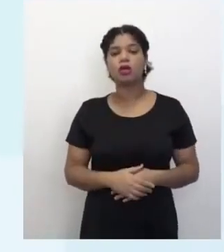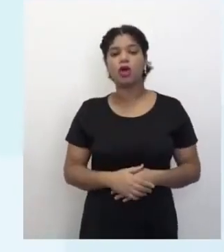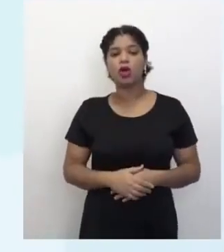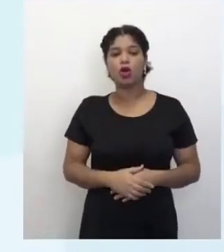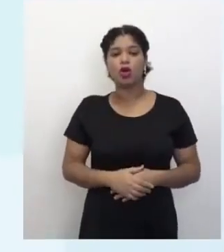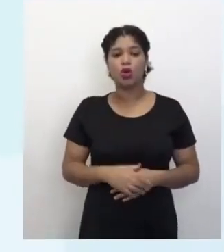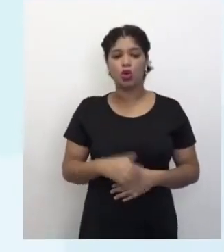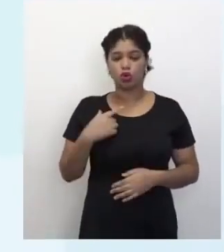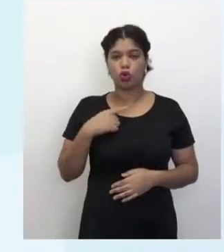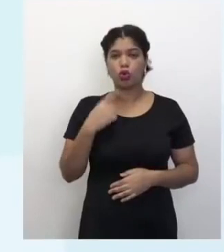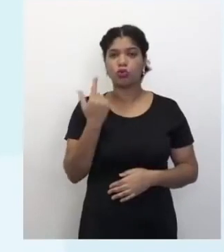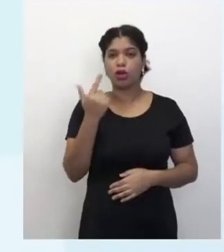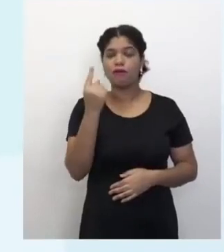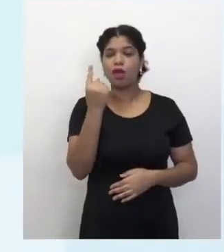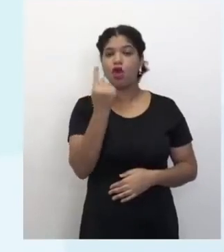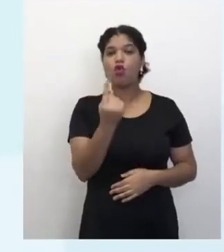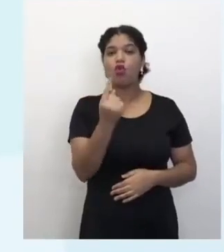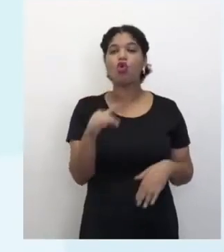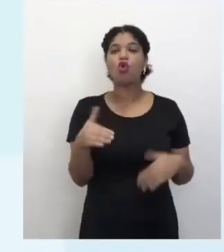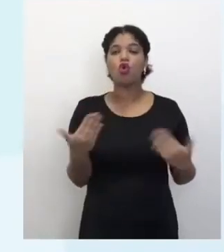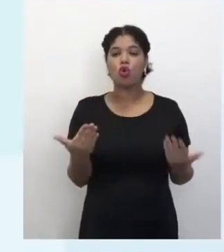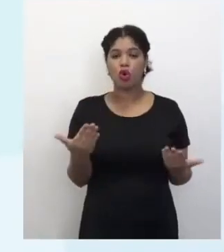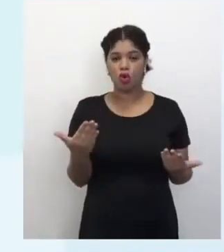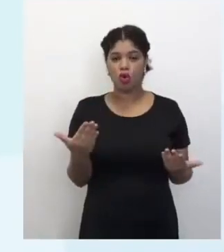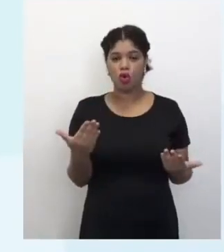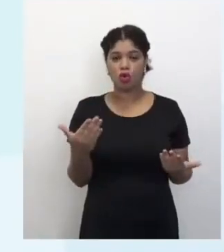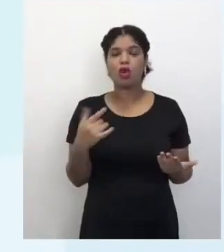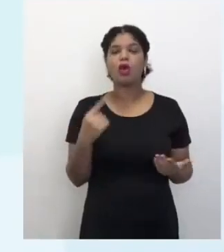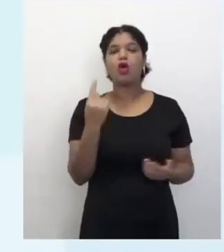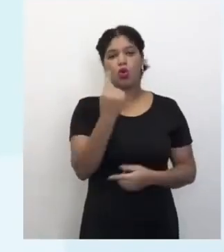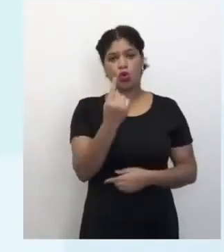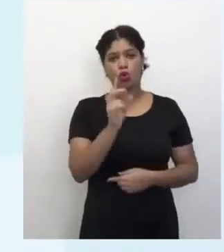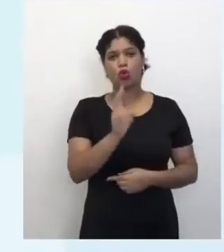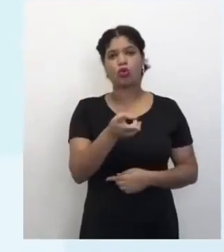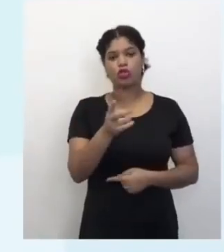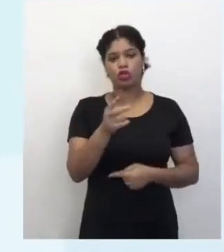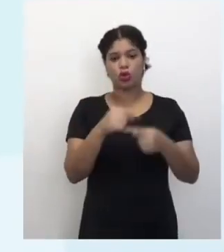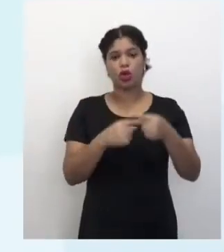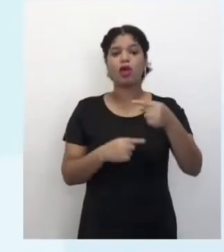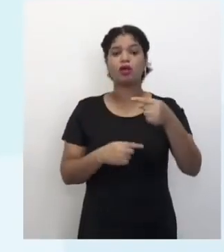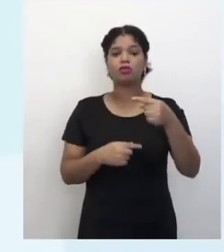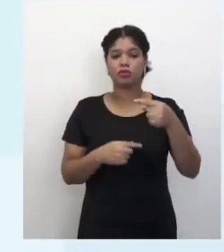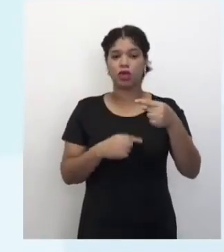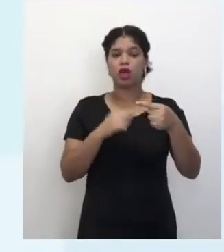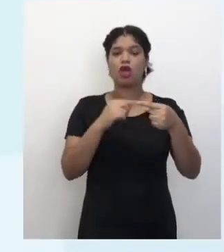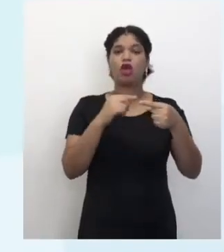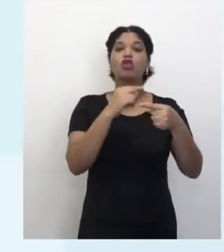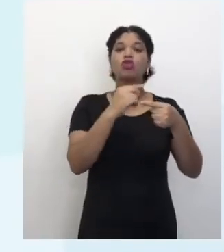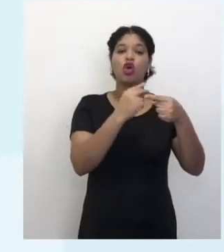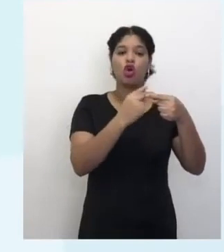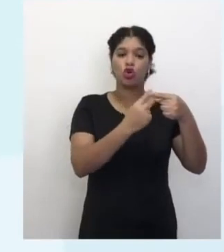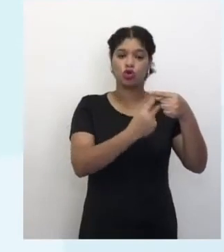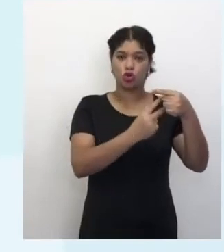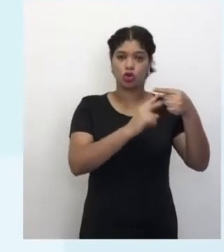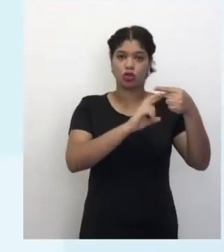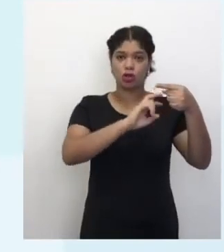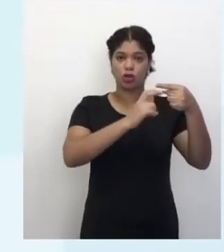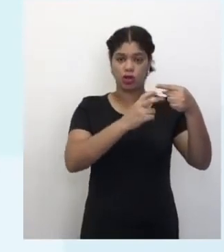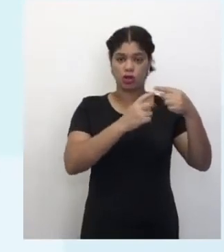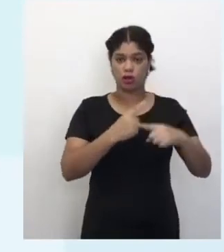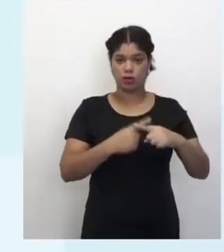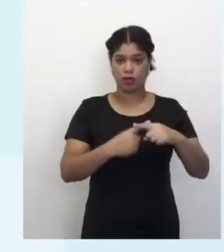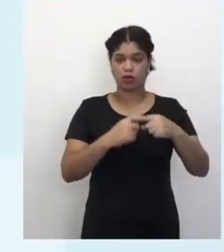dá 1, né? Então, é o próprio 1. Ó, 2 à quinta, né? 5 e 5 ele sai o